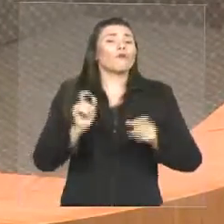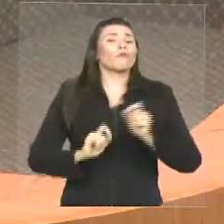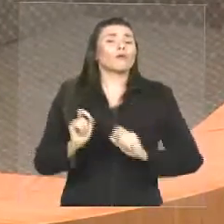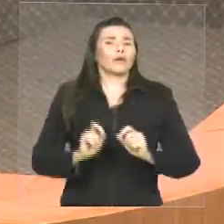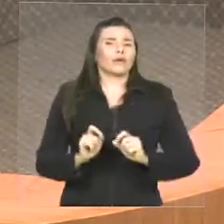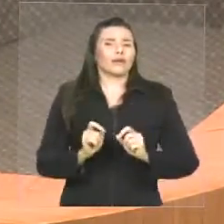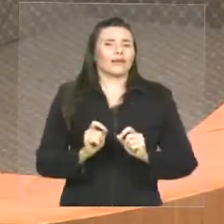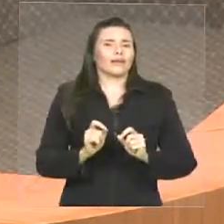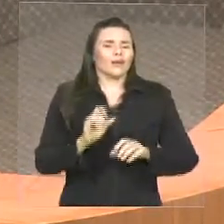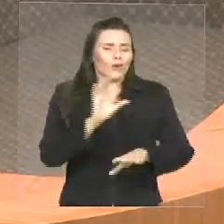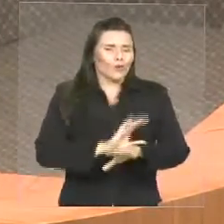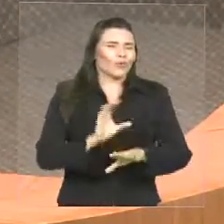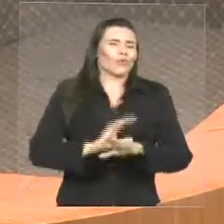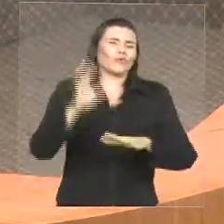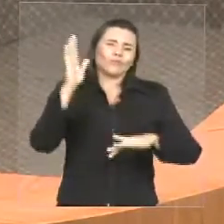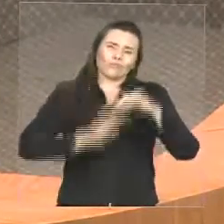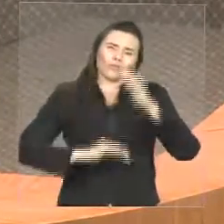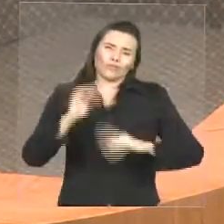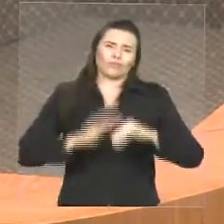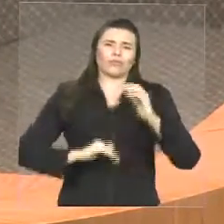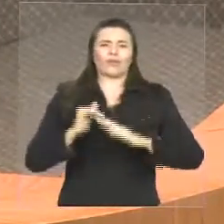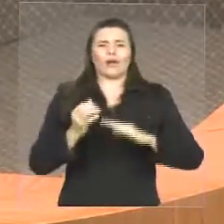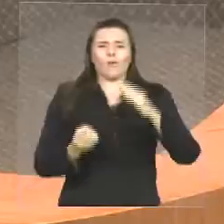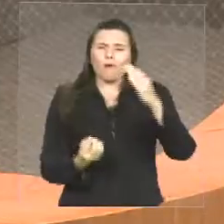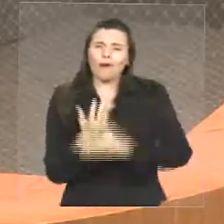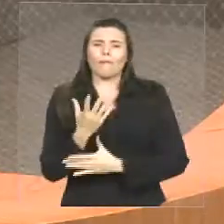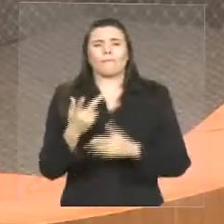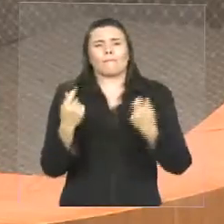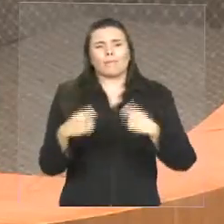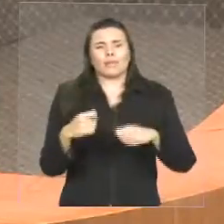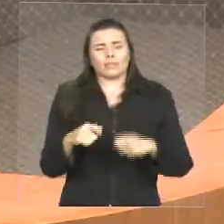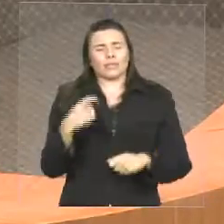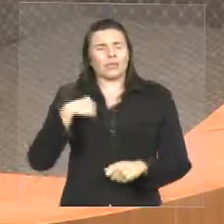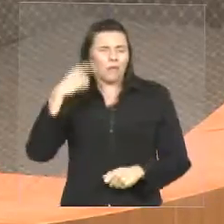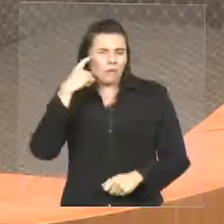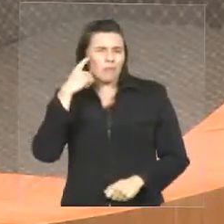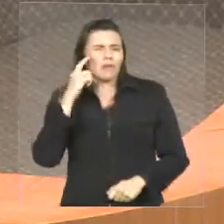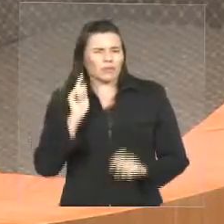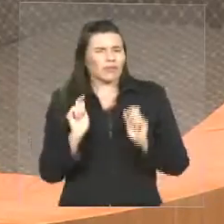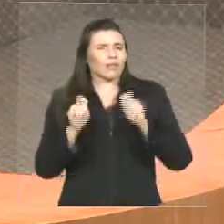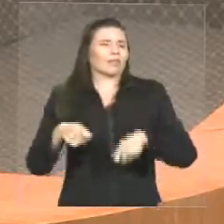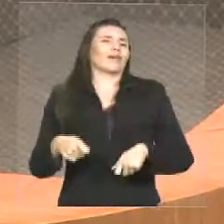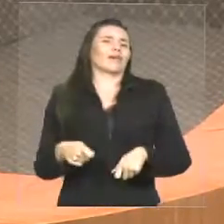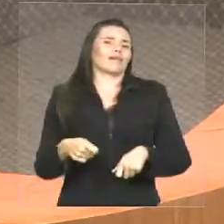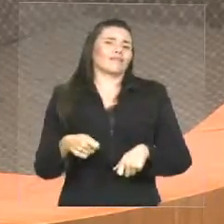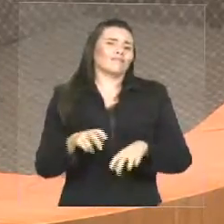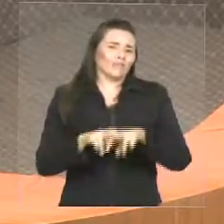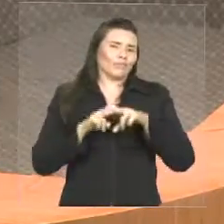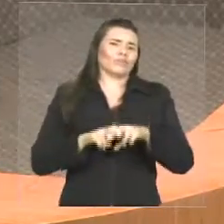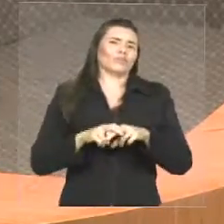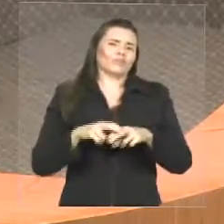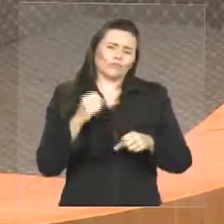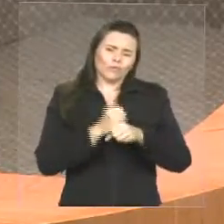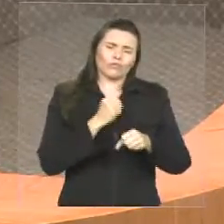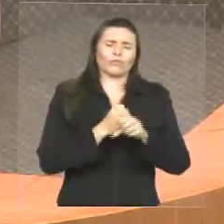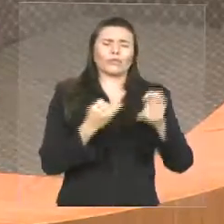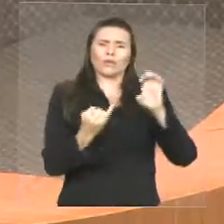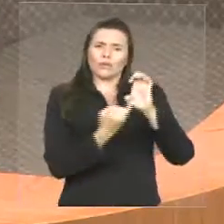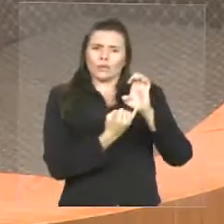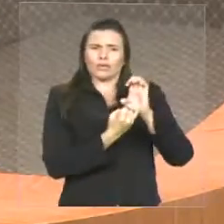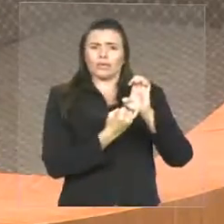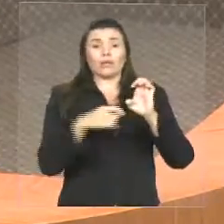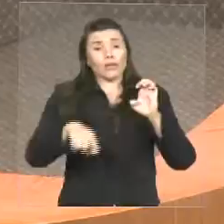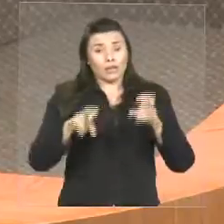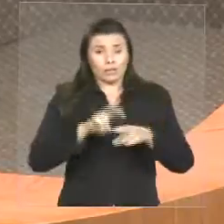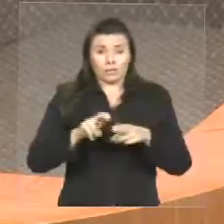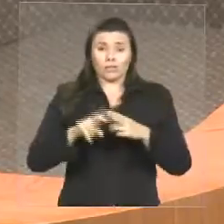profissional. E nada mais adequado do que fazer isso com uma unidade plena do IEMA. Santo Inês, que já tem o IFMA, pode ter também